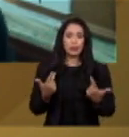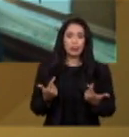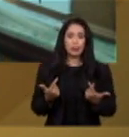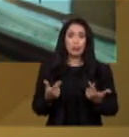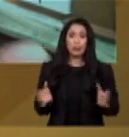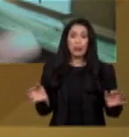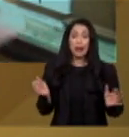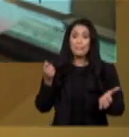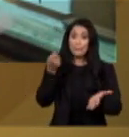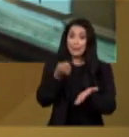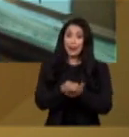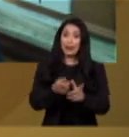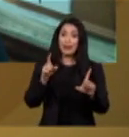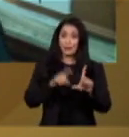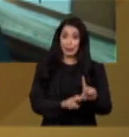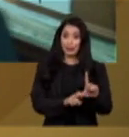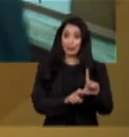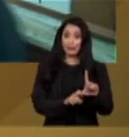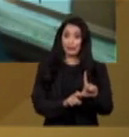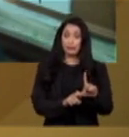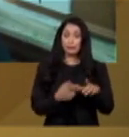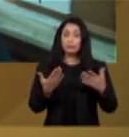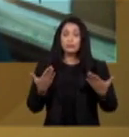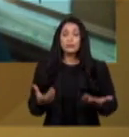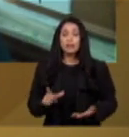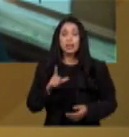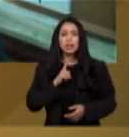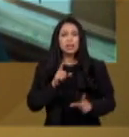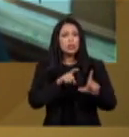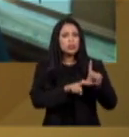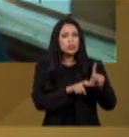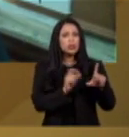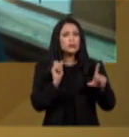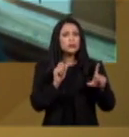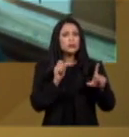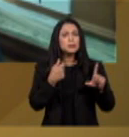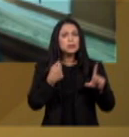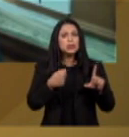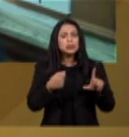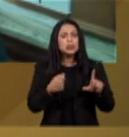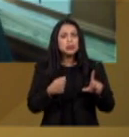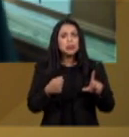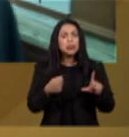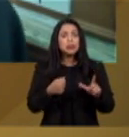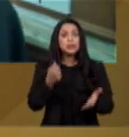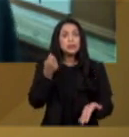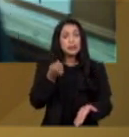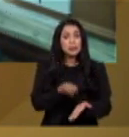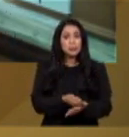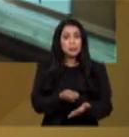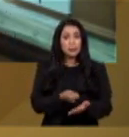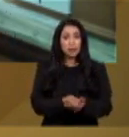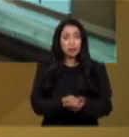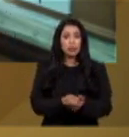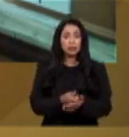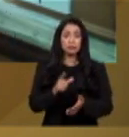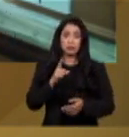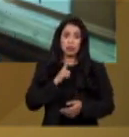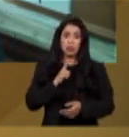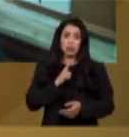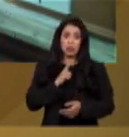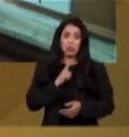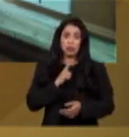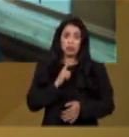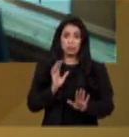a liquidação do débito, esse débito deve ser satisfeito tal como se contém,